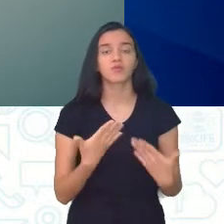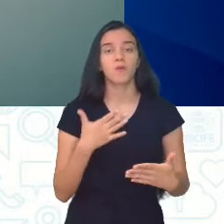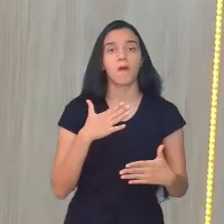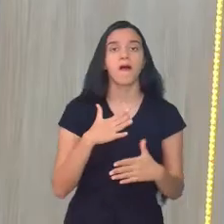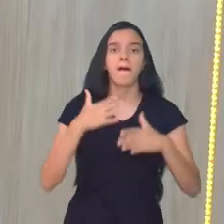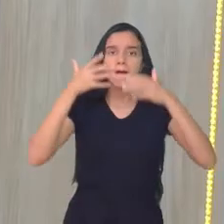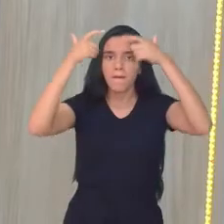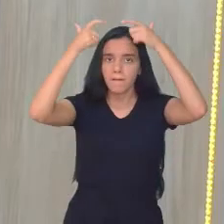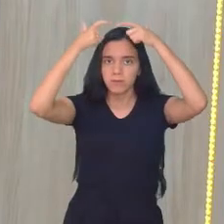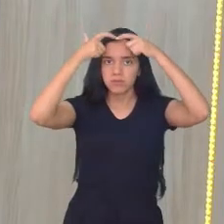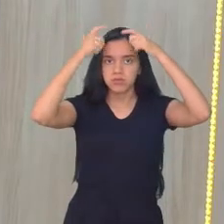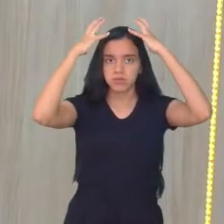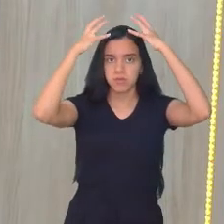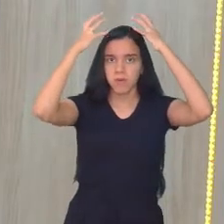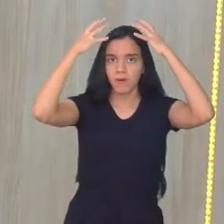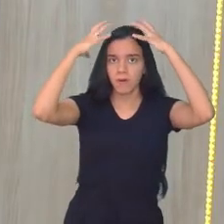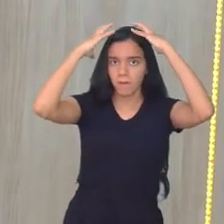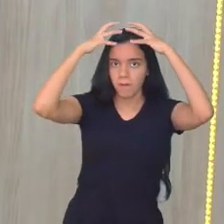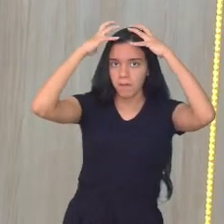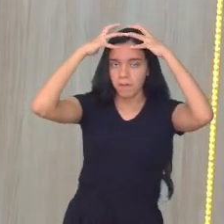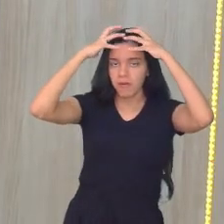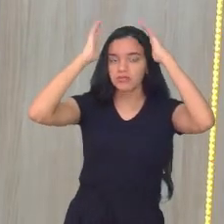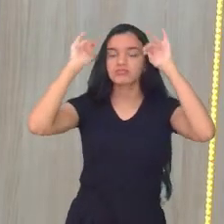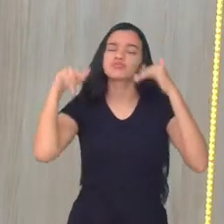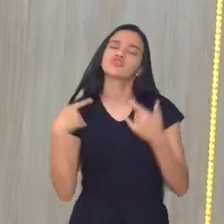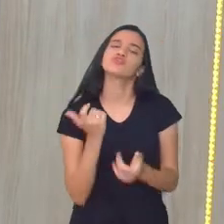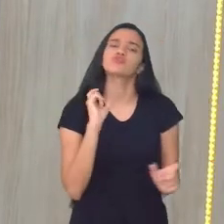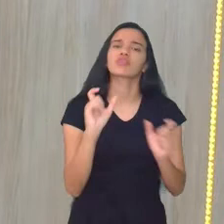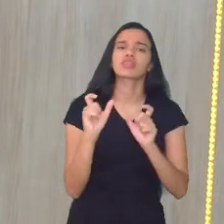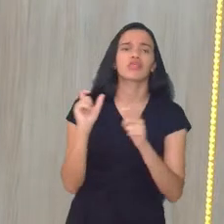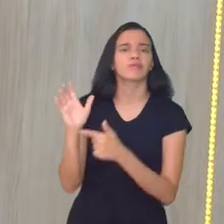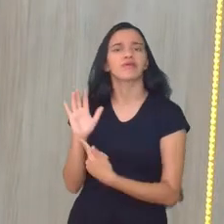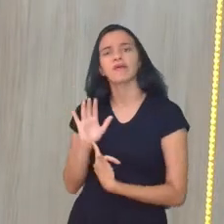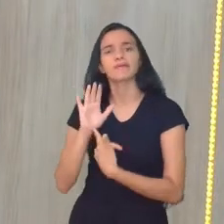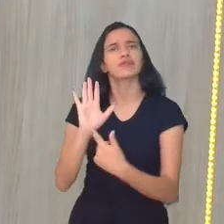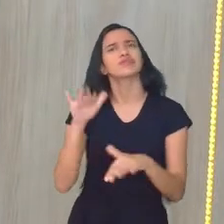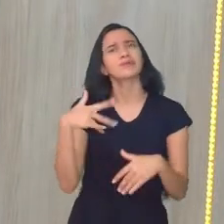da cabeça. Às vezes, alguns termos que a gente apresenta aqui,